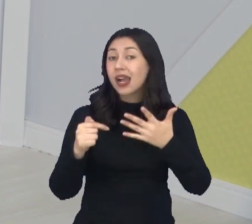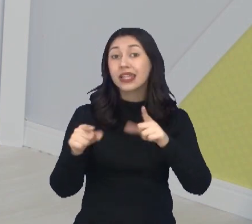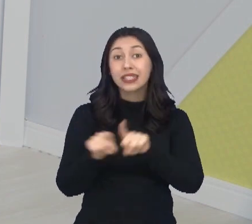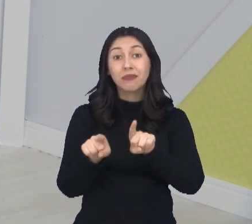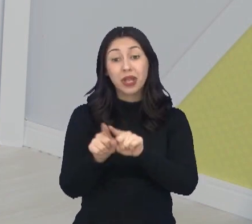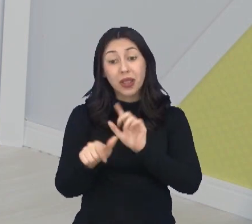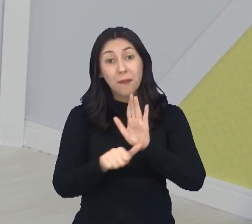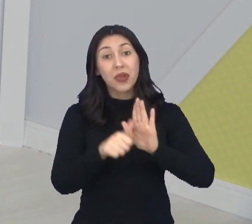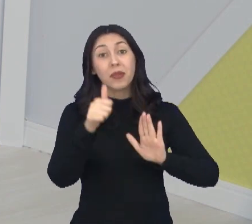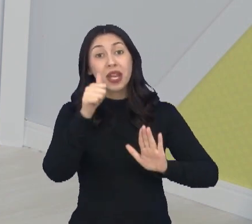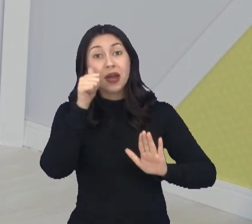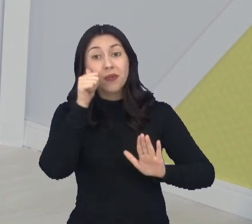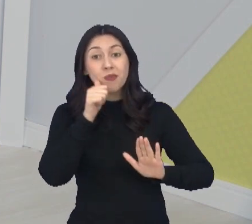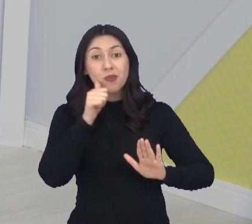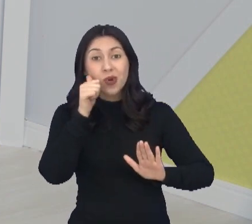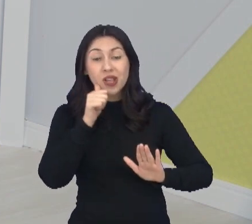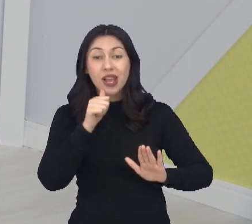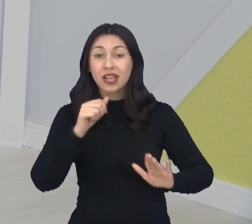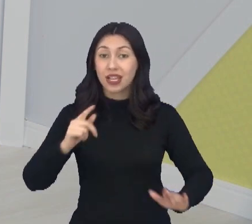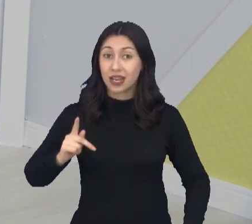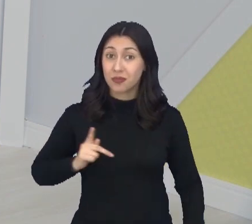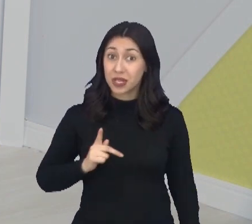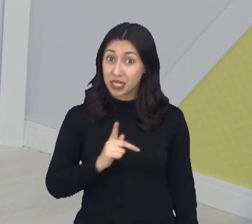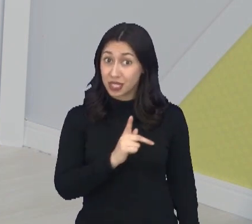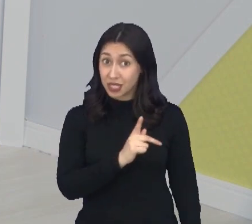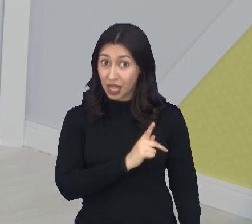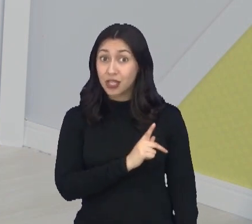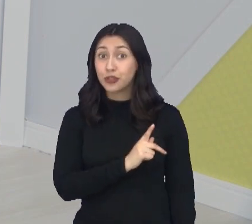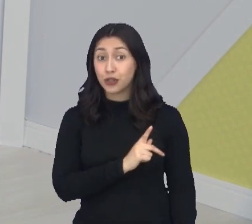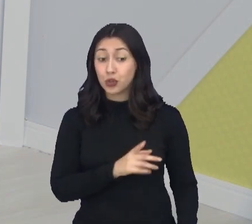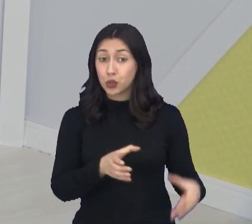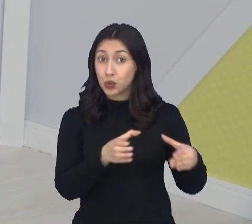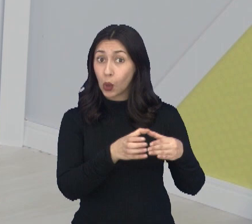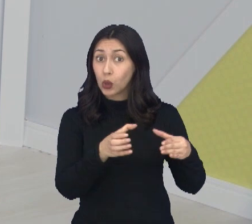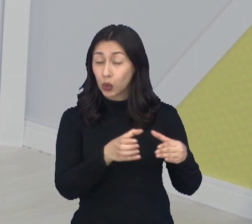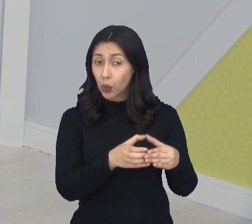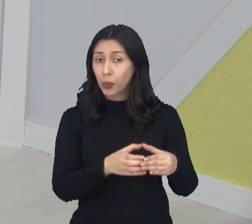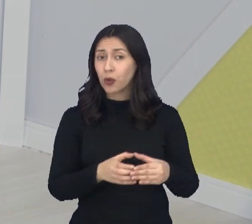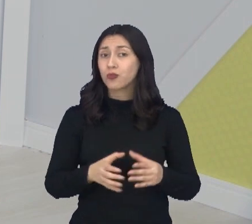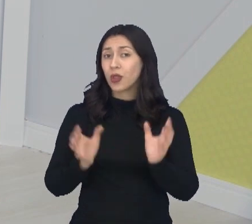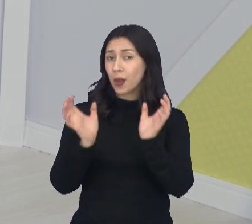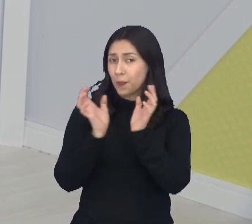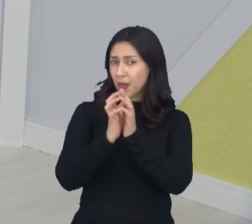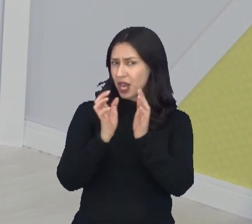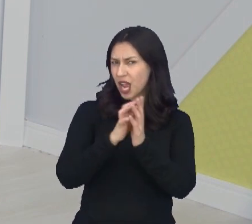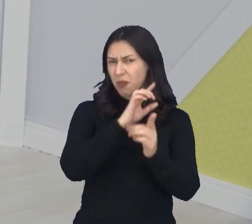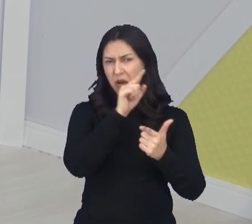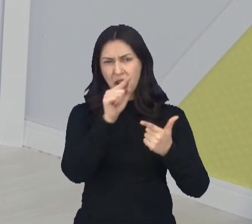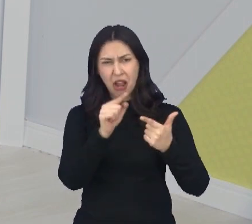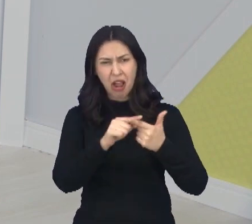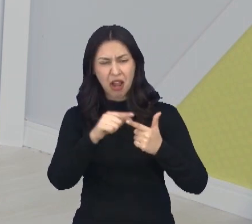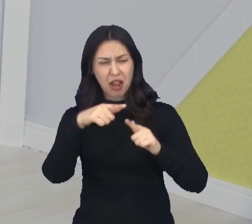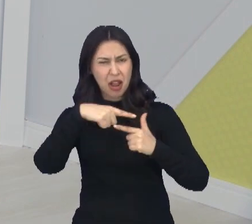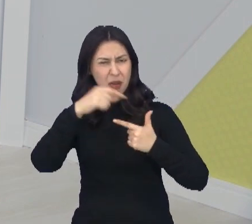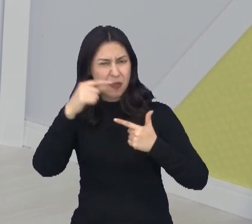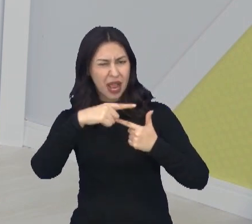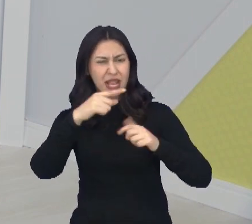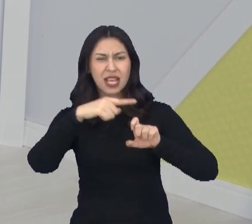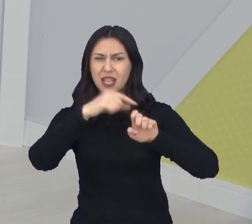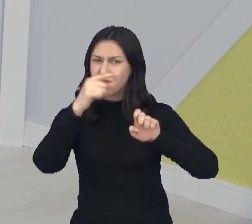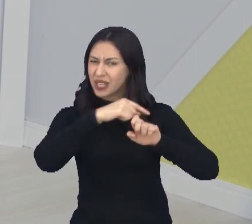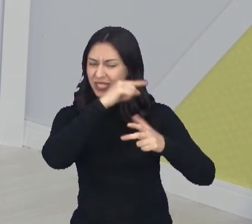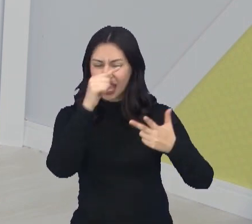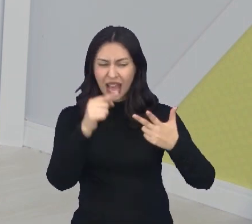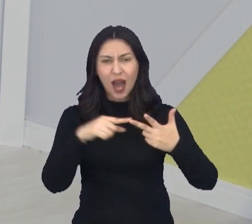primeira mulher a presidir o time do São José Esporte Clube, a pernambucana, empresária, advogada, tributarista e ex-presidente